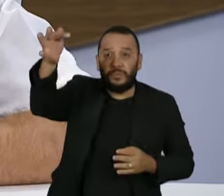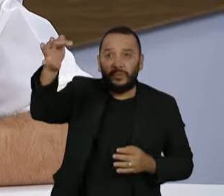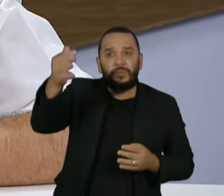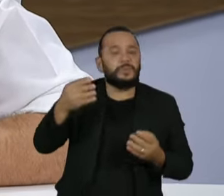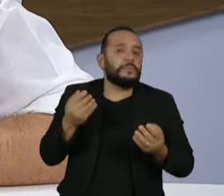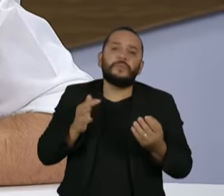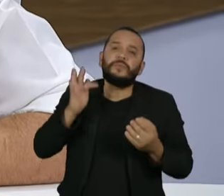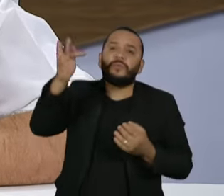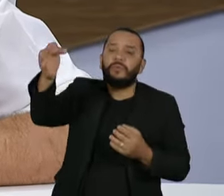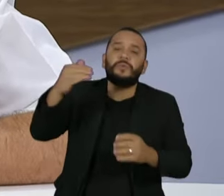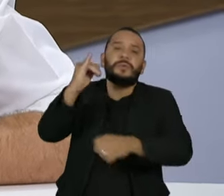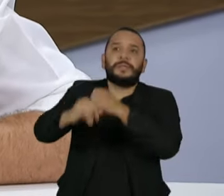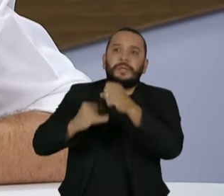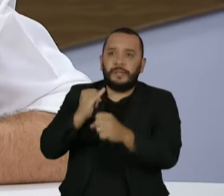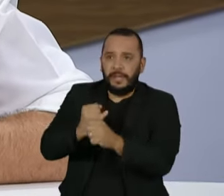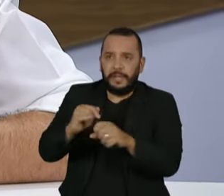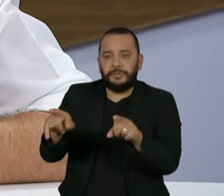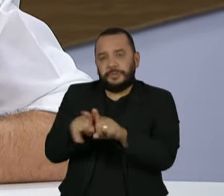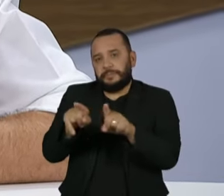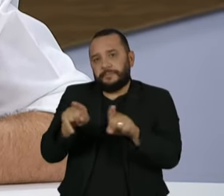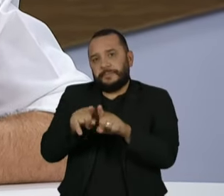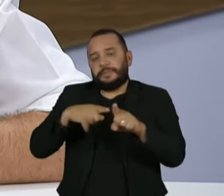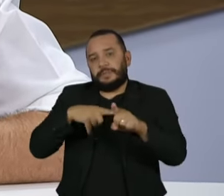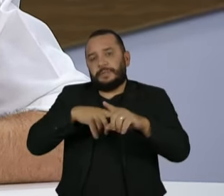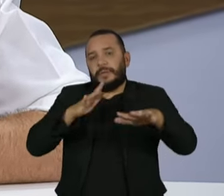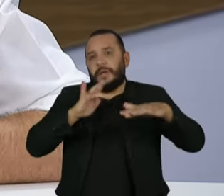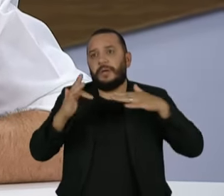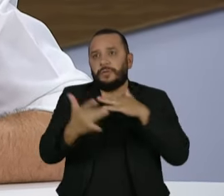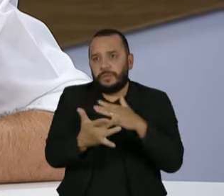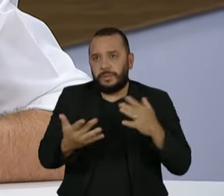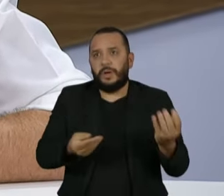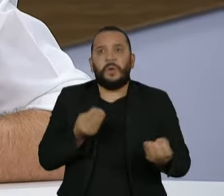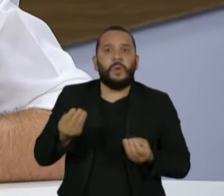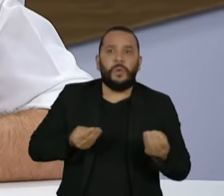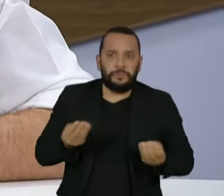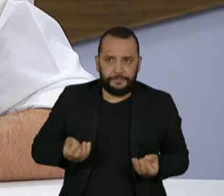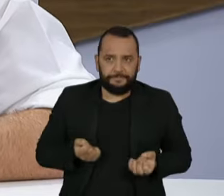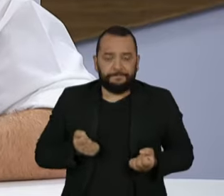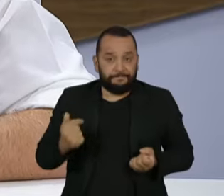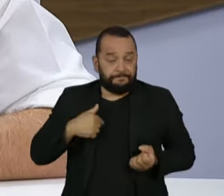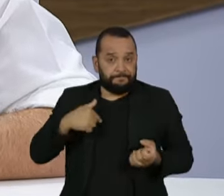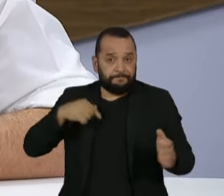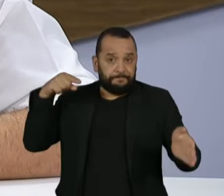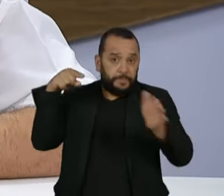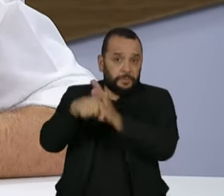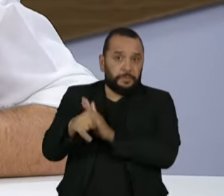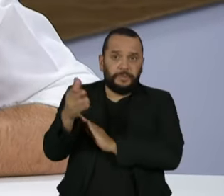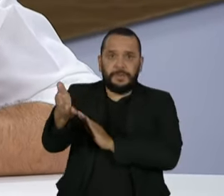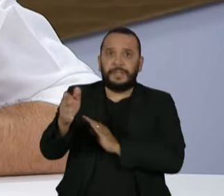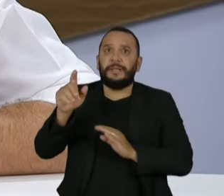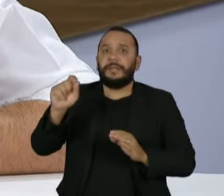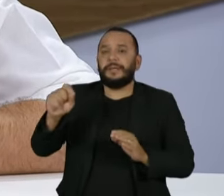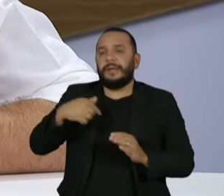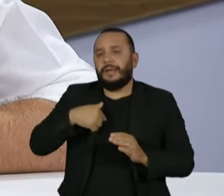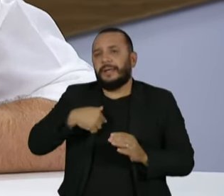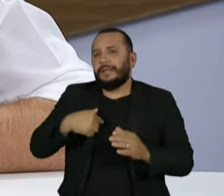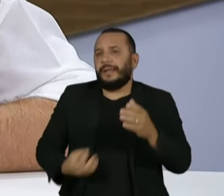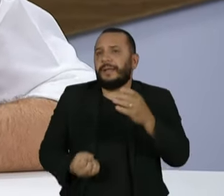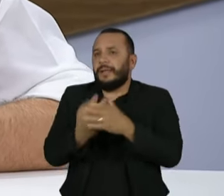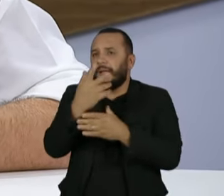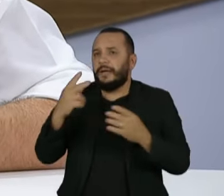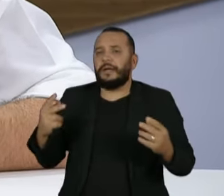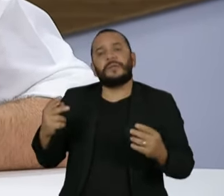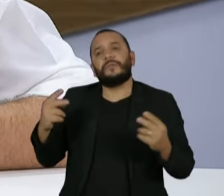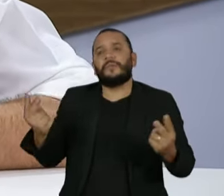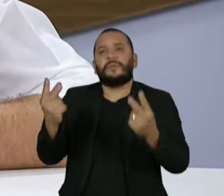da internet futuro das plataformas minha pergunta para você quem tá criando valor para onde